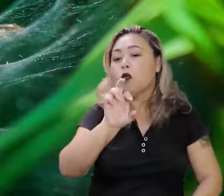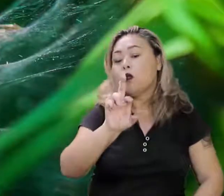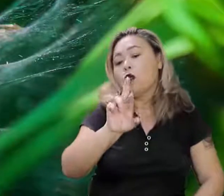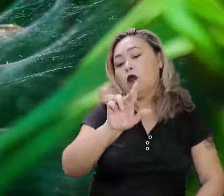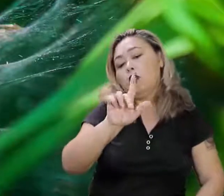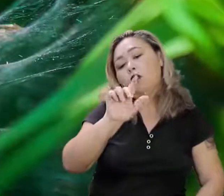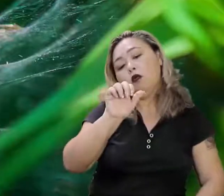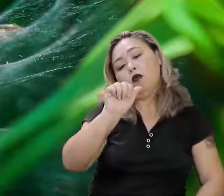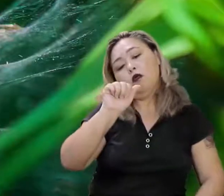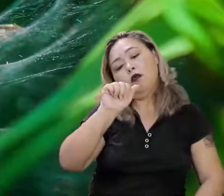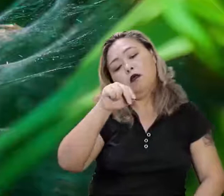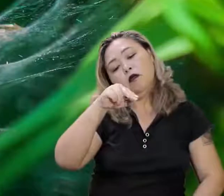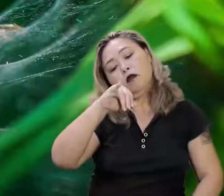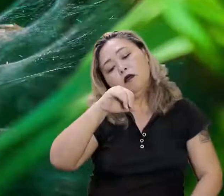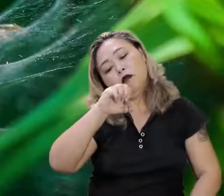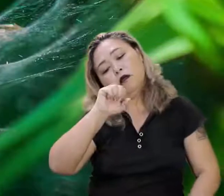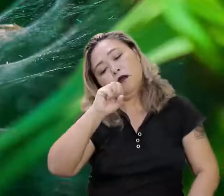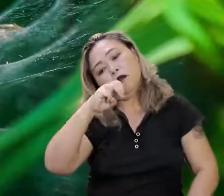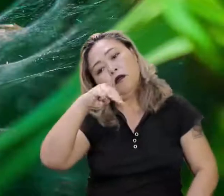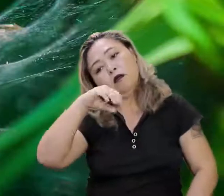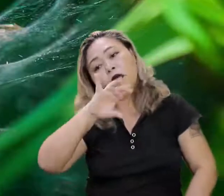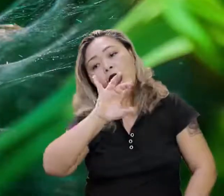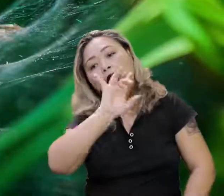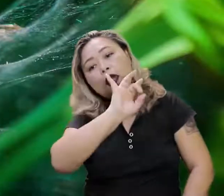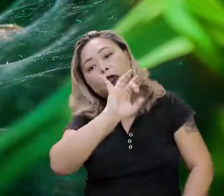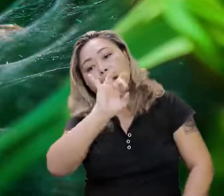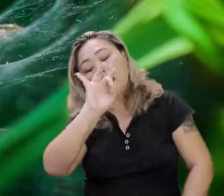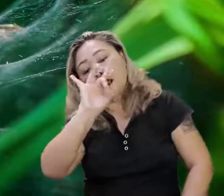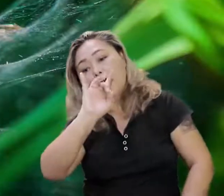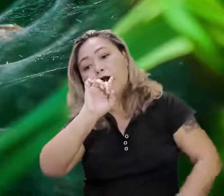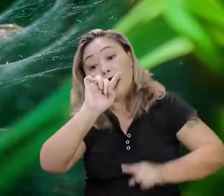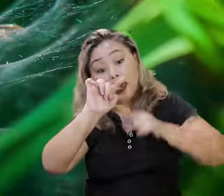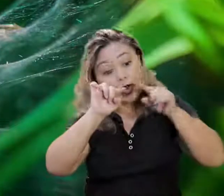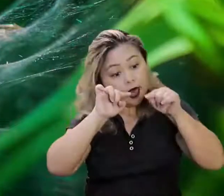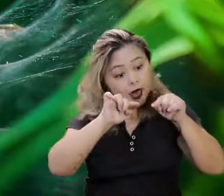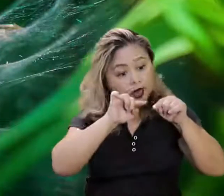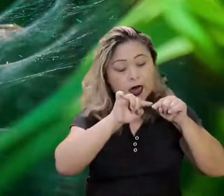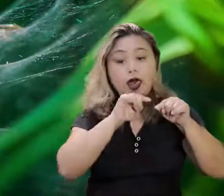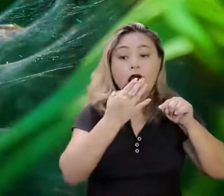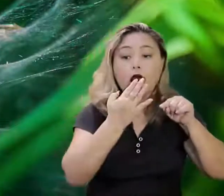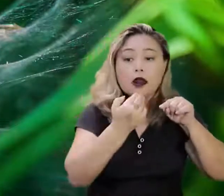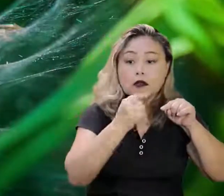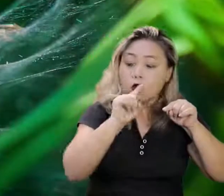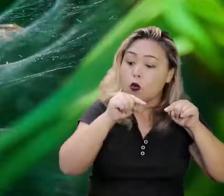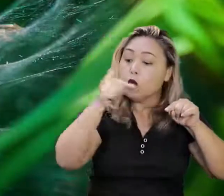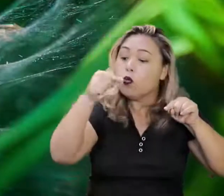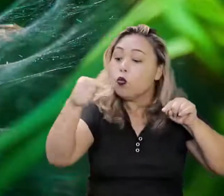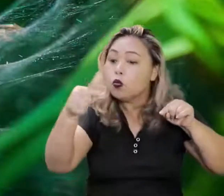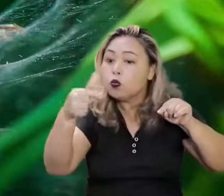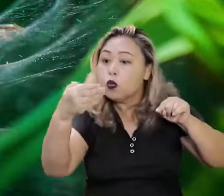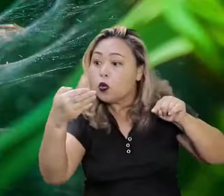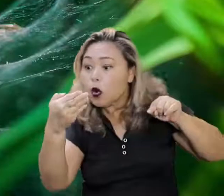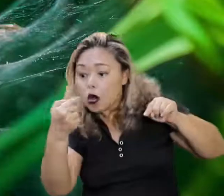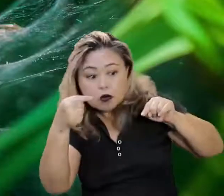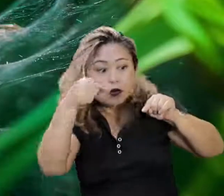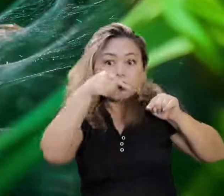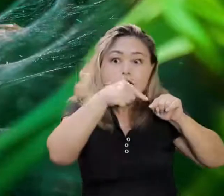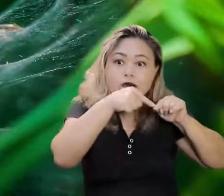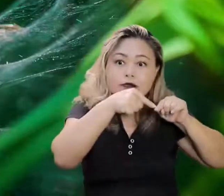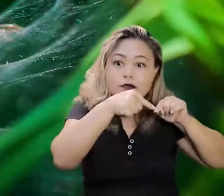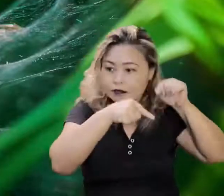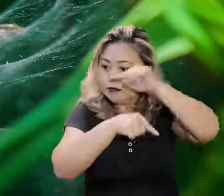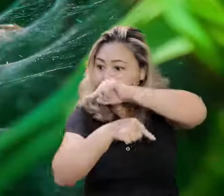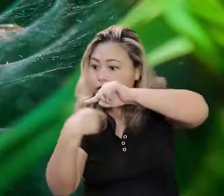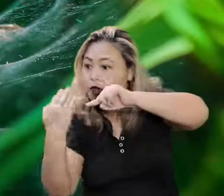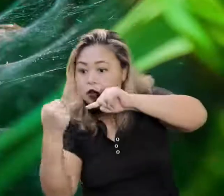organismo, cada ser vivo, ele vai servir de alimento para um outro. Aqui a gente tem